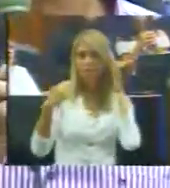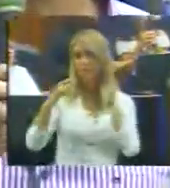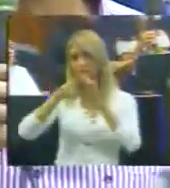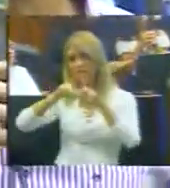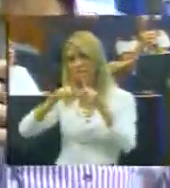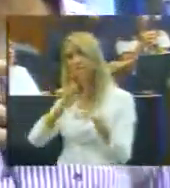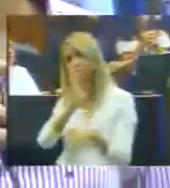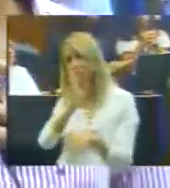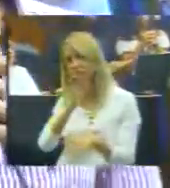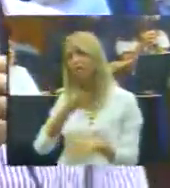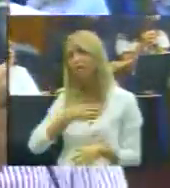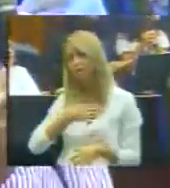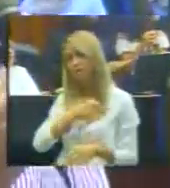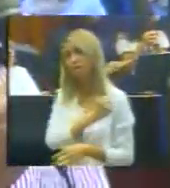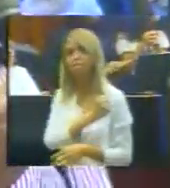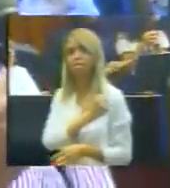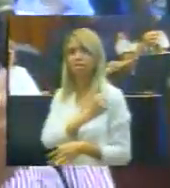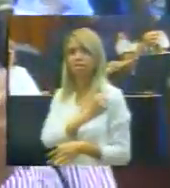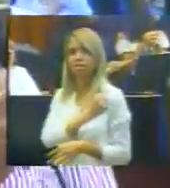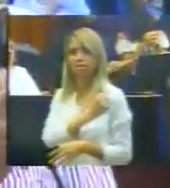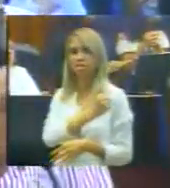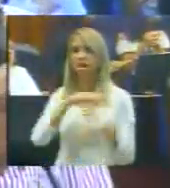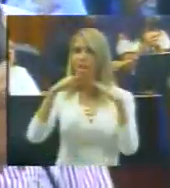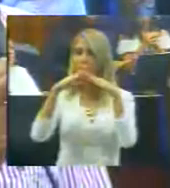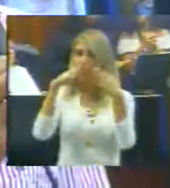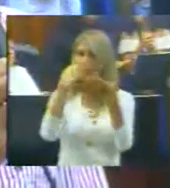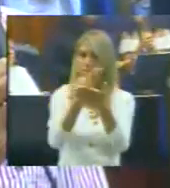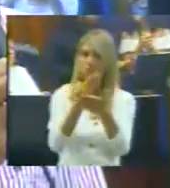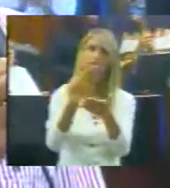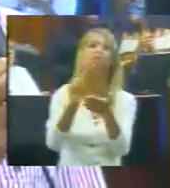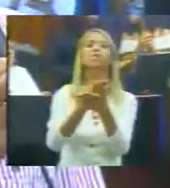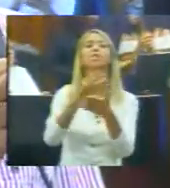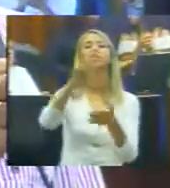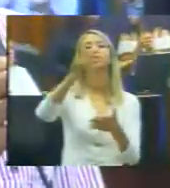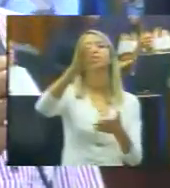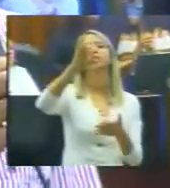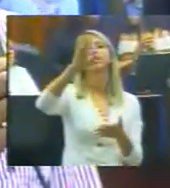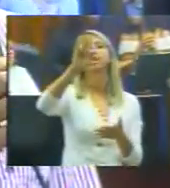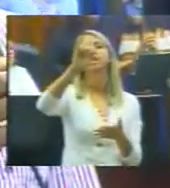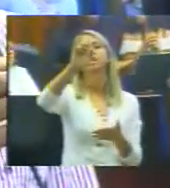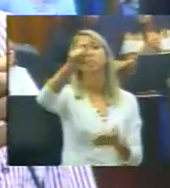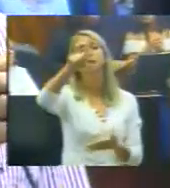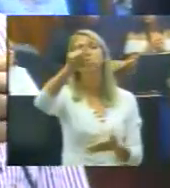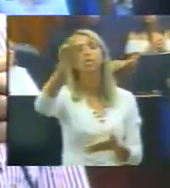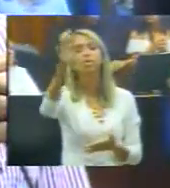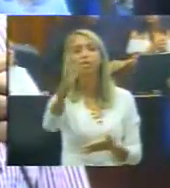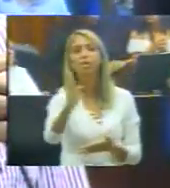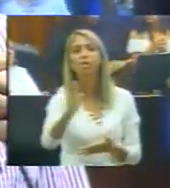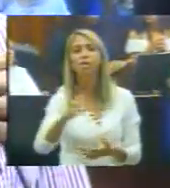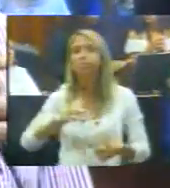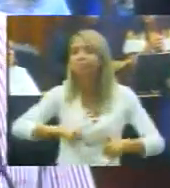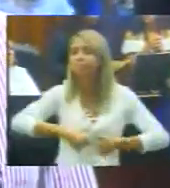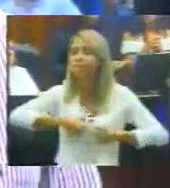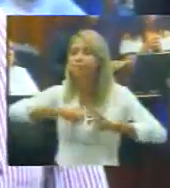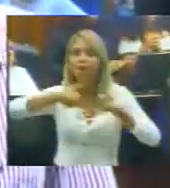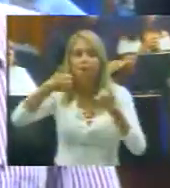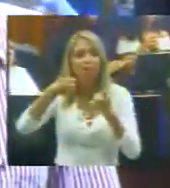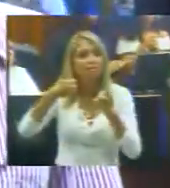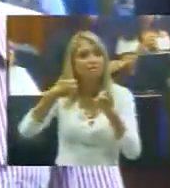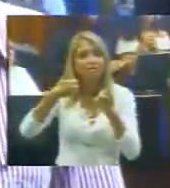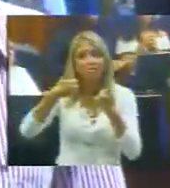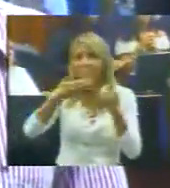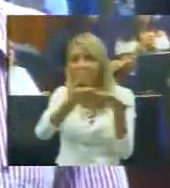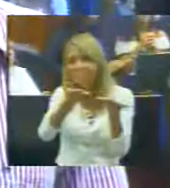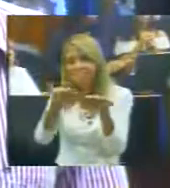meu aluno lá no Colégio Estadual Vital Brasil. E é muito orgulho, Zé Ricardo, te ver hoje aqui